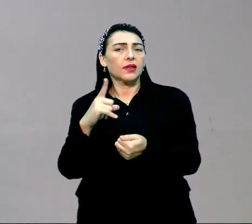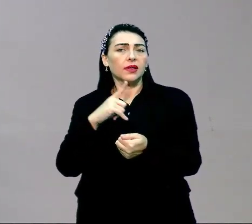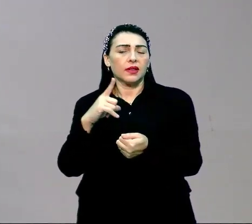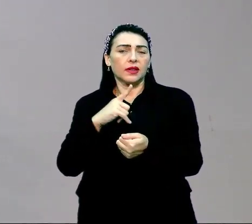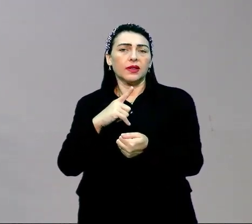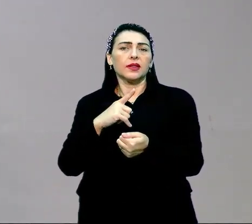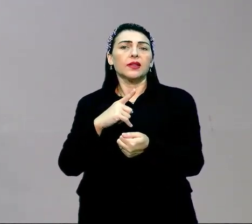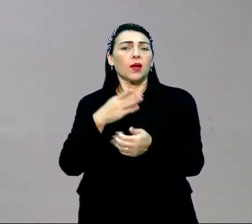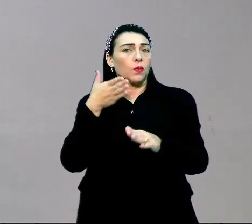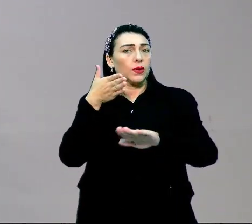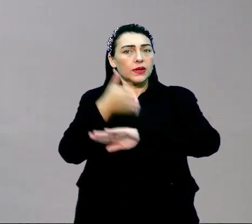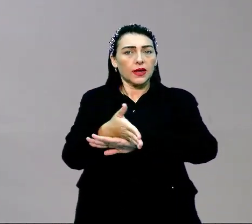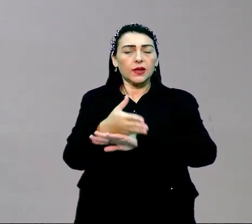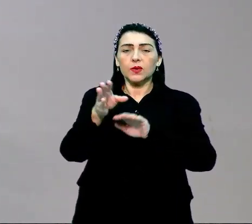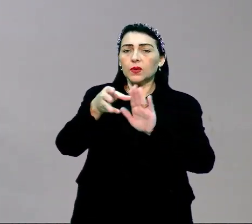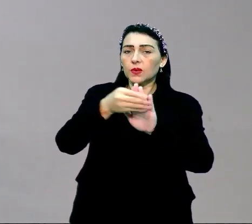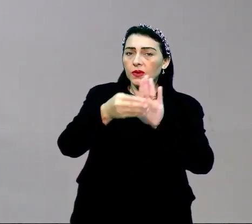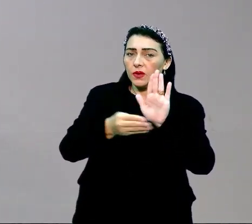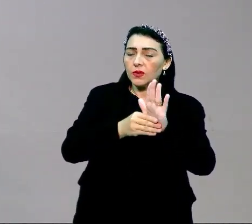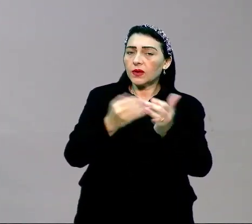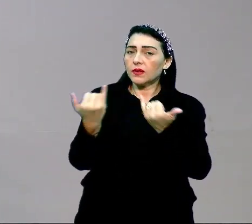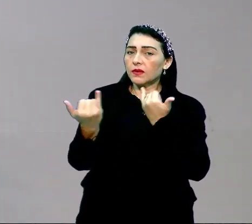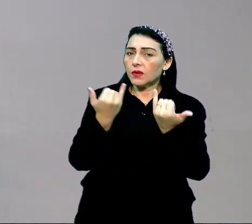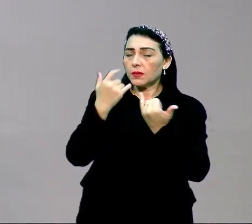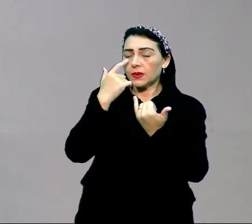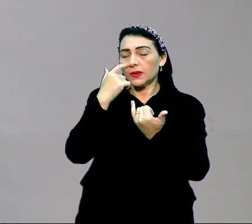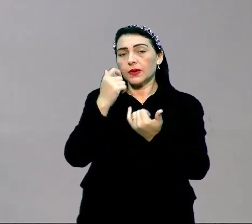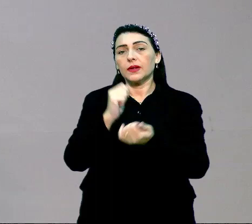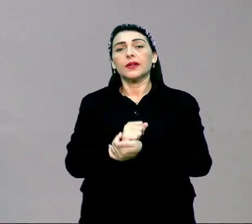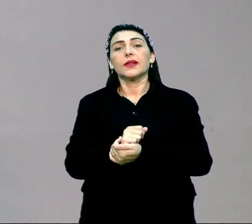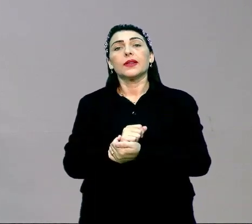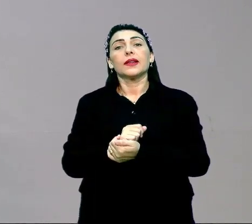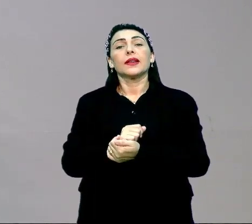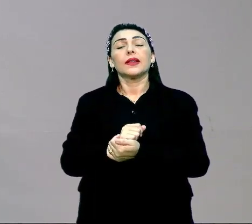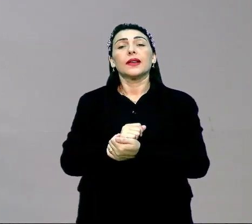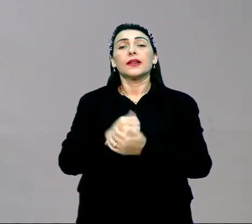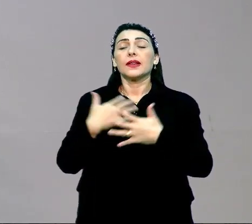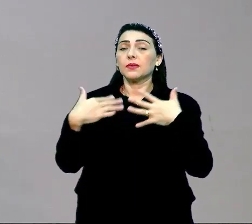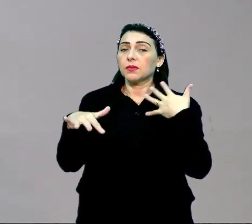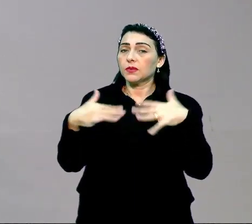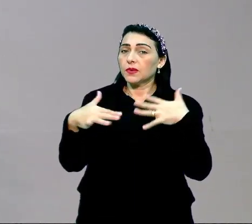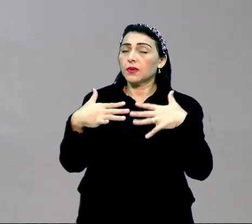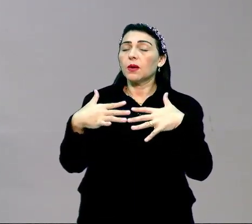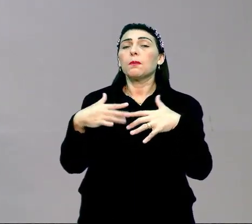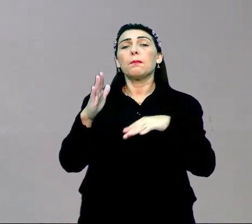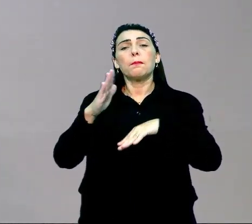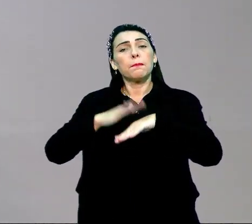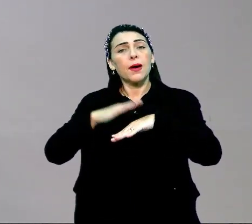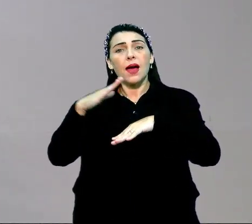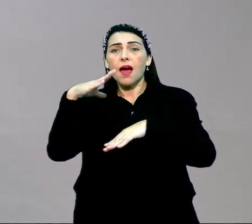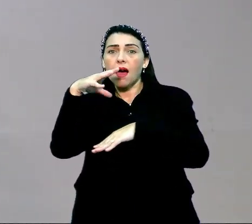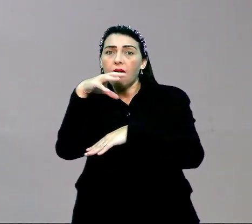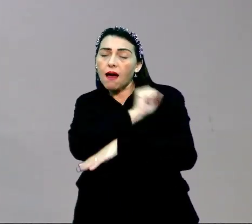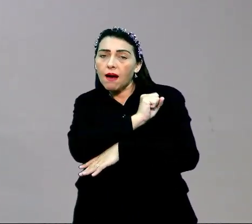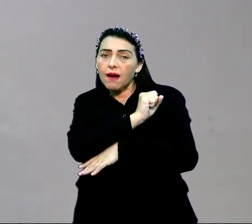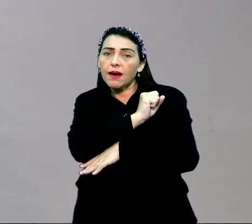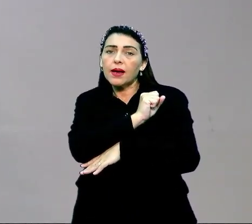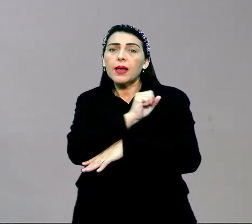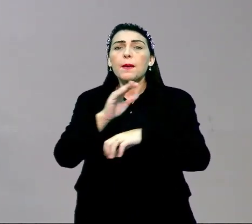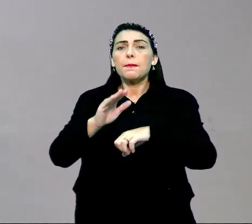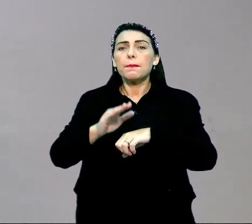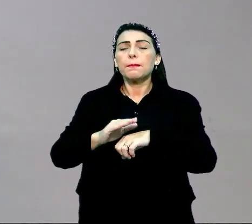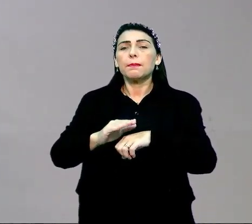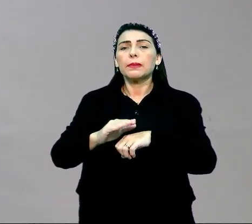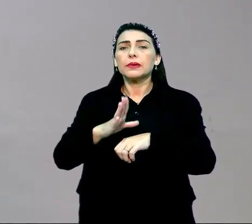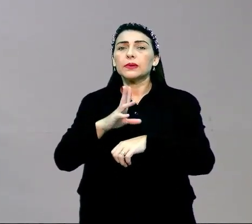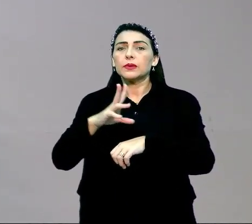aquele acesso àquele conteúdo, àquela informação, e aí essa dinâmica, por ser um pouco mais rápida, mais